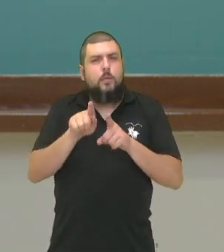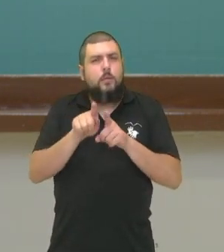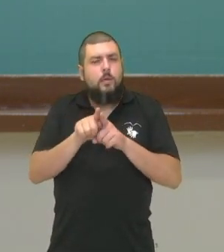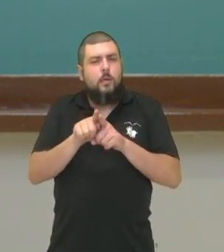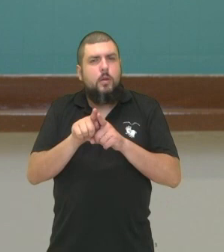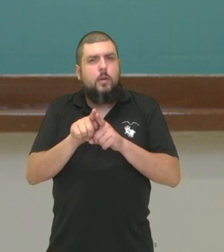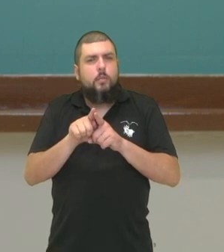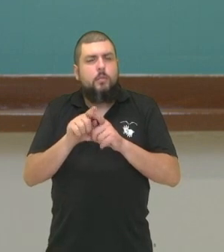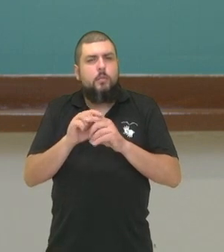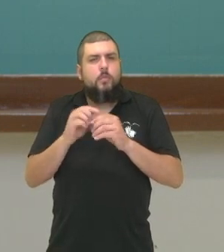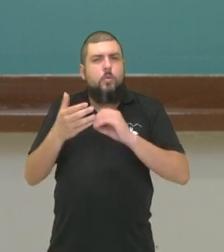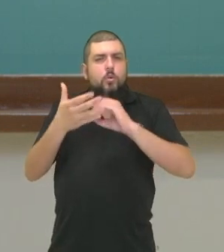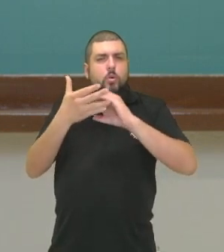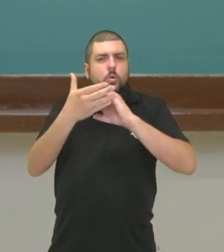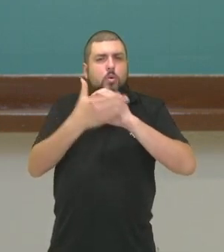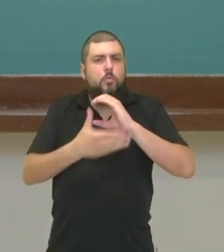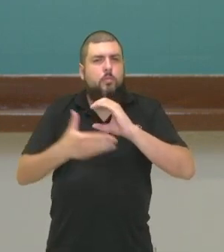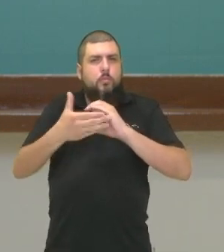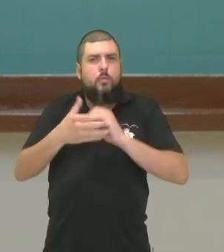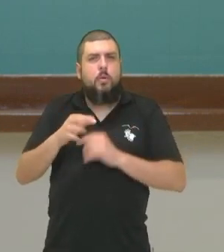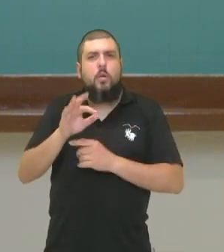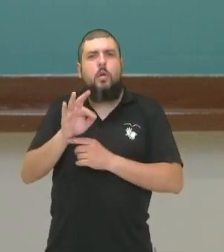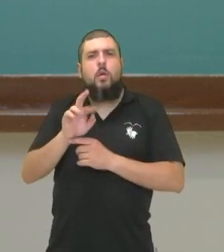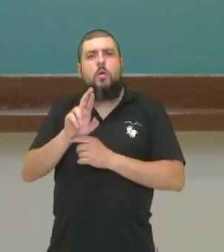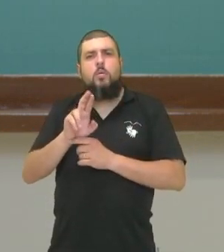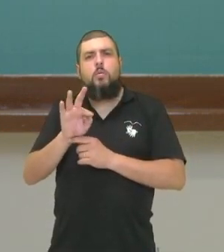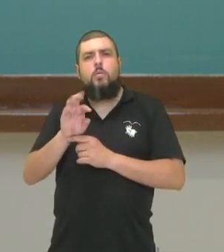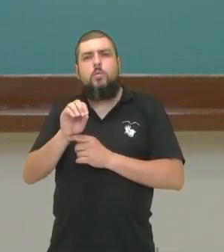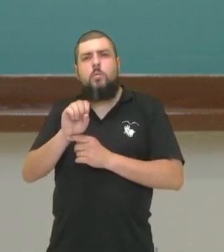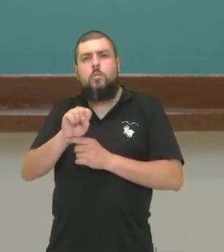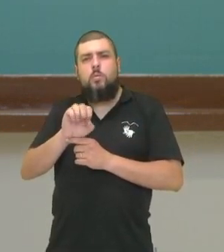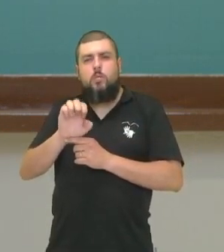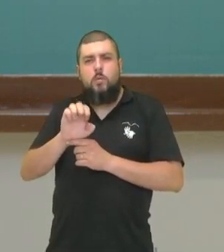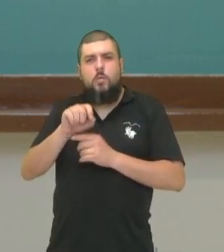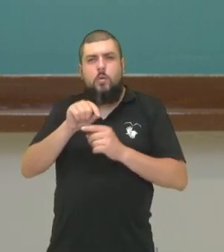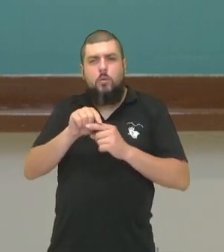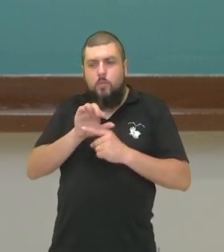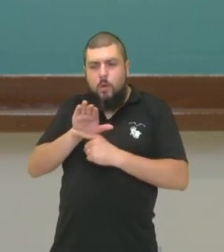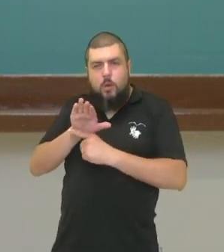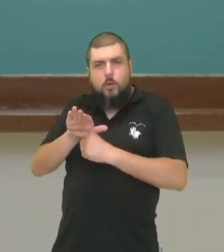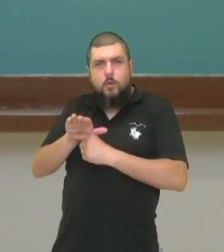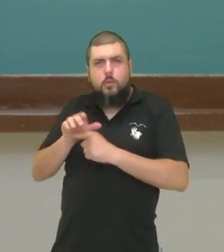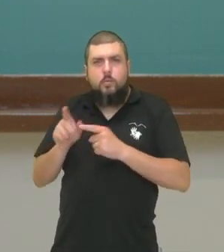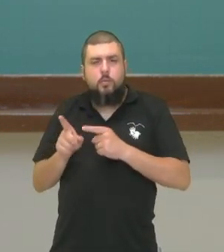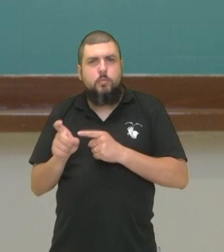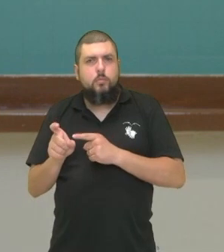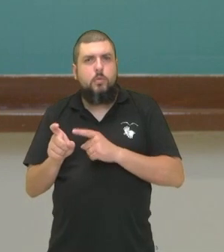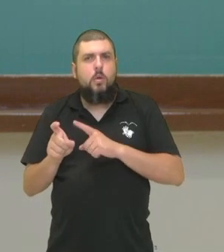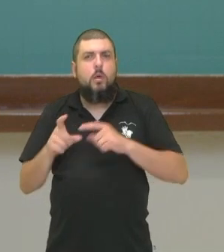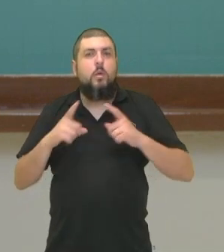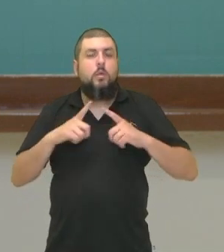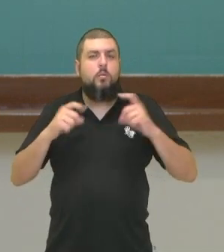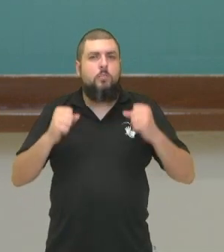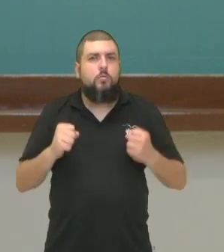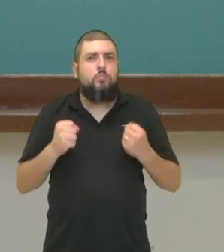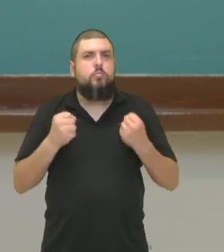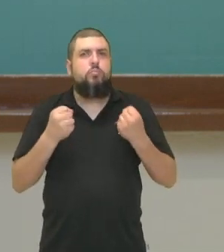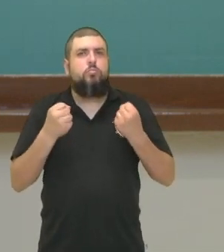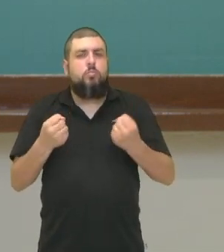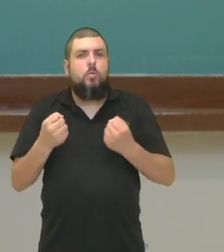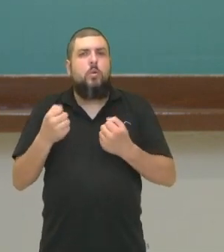chamado frutose, que tem a função de alimentar esse espermatozoide para que ele tenha energia para chegar até